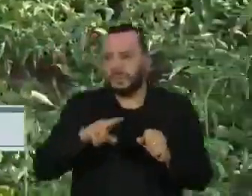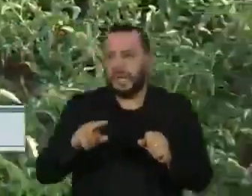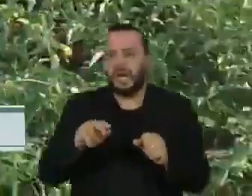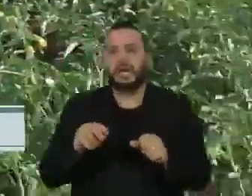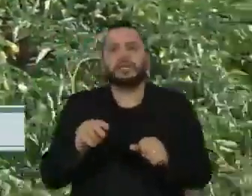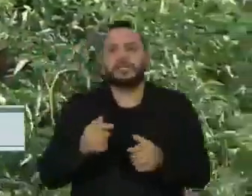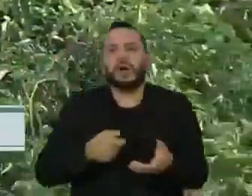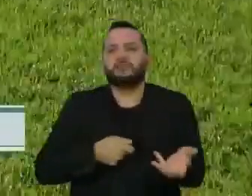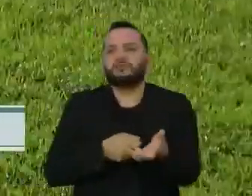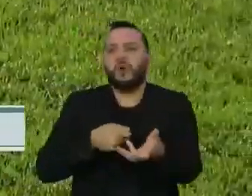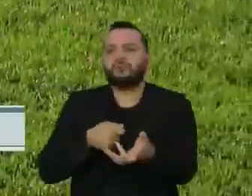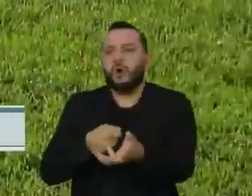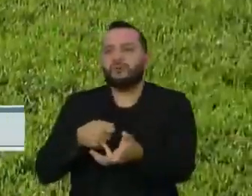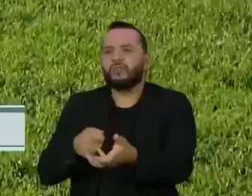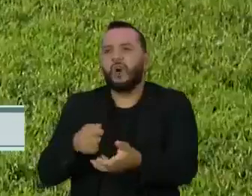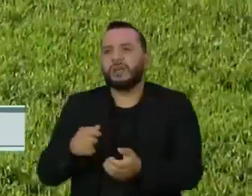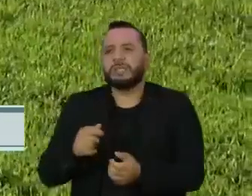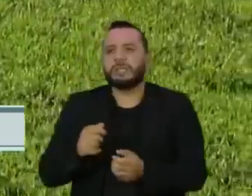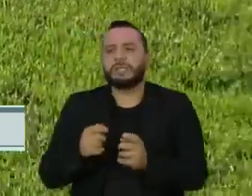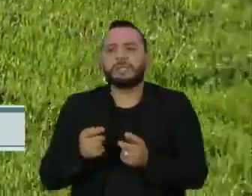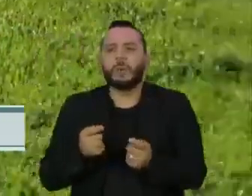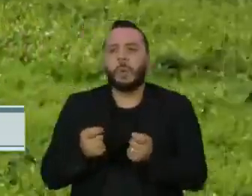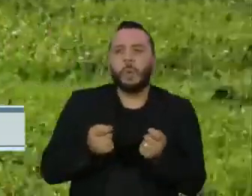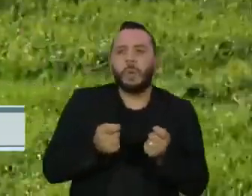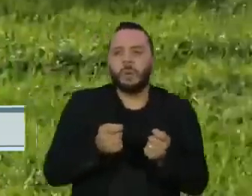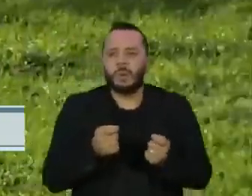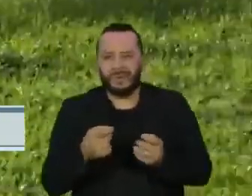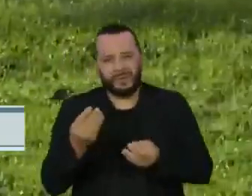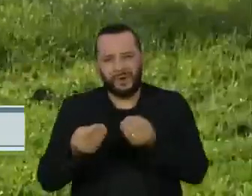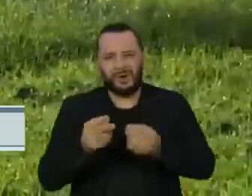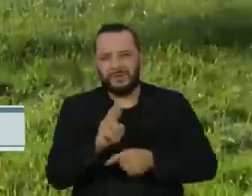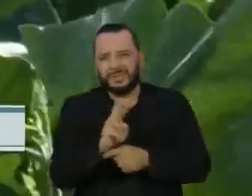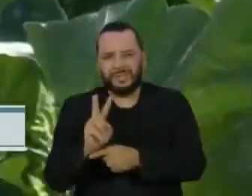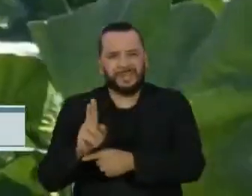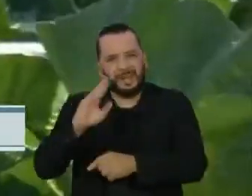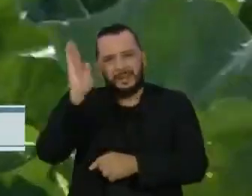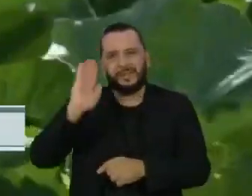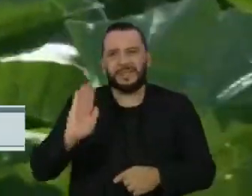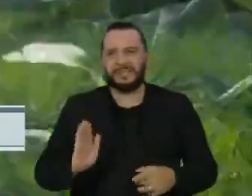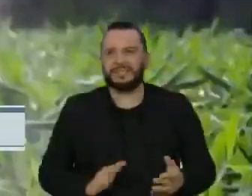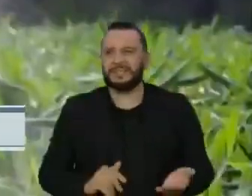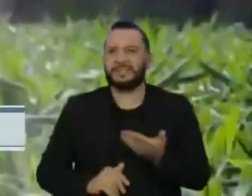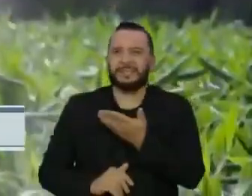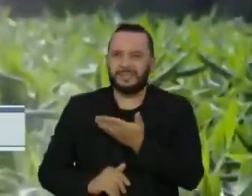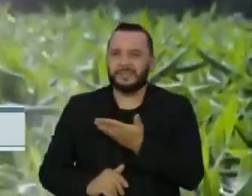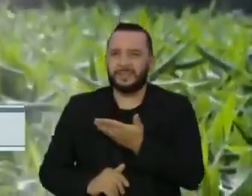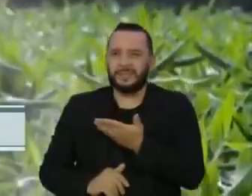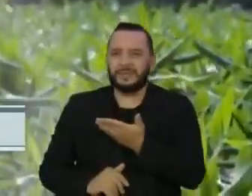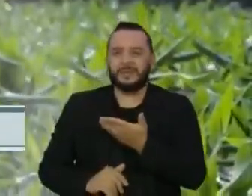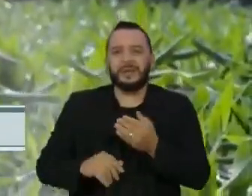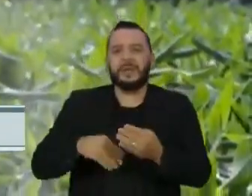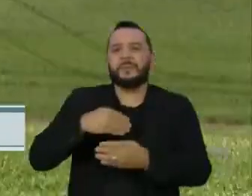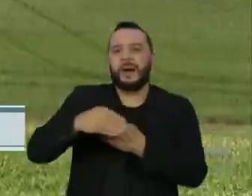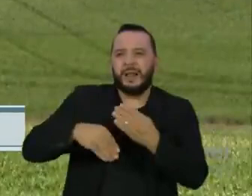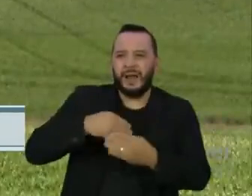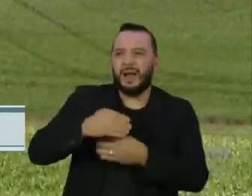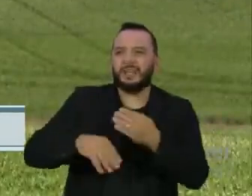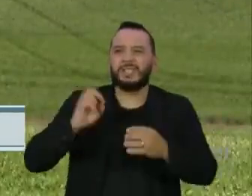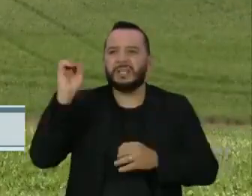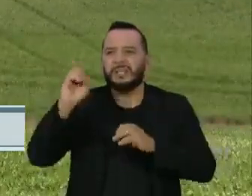segura. Como é que você vai fiscalizar nesse Brasilzão todo o descarte dessas embalagens? Como é que você